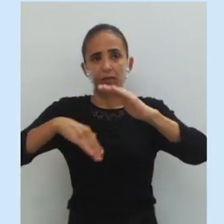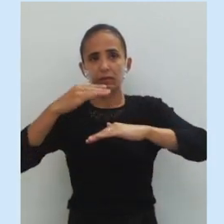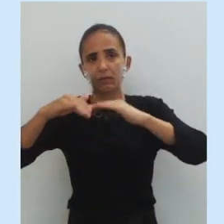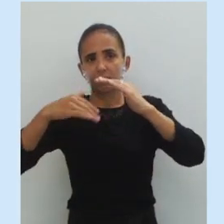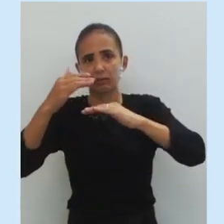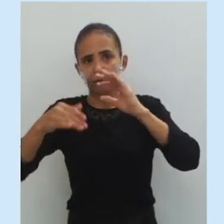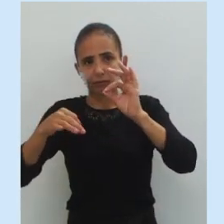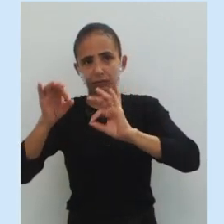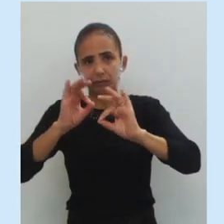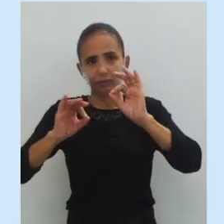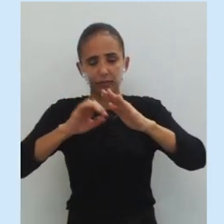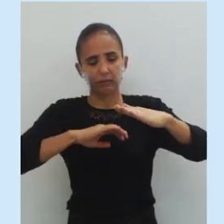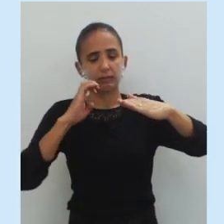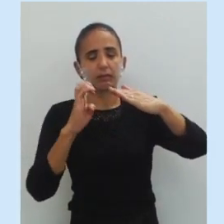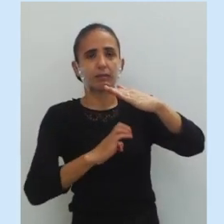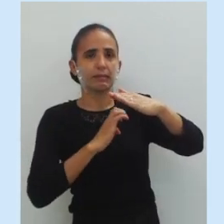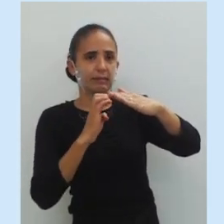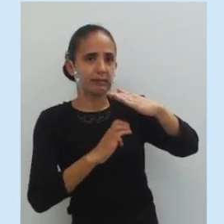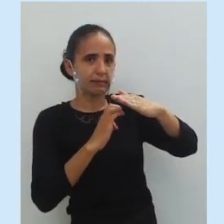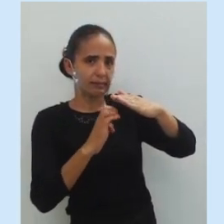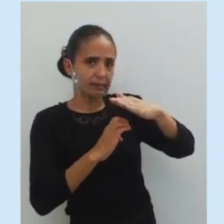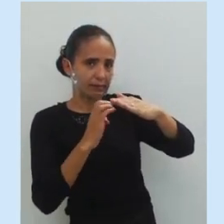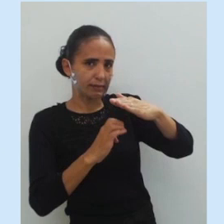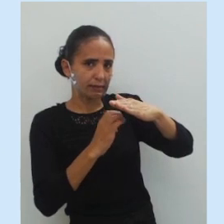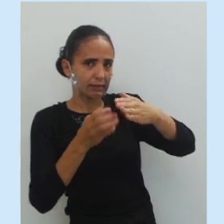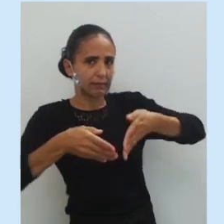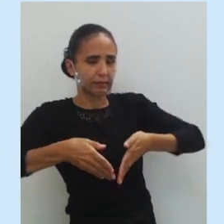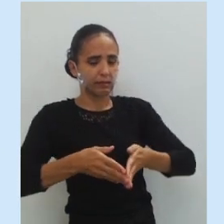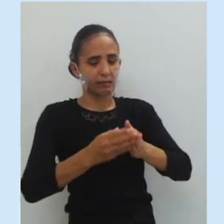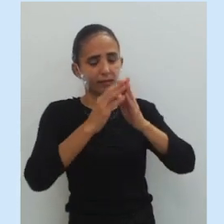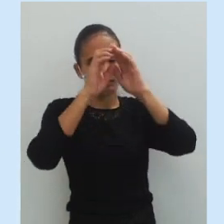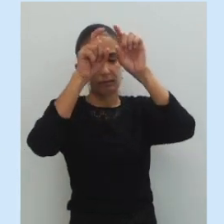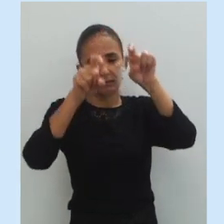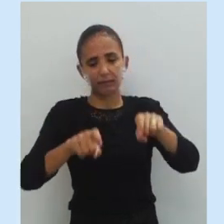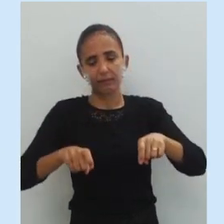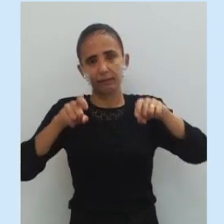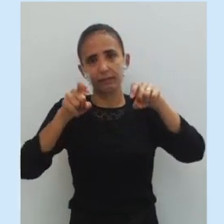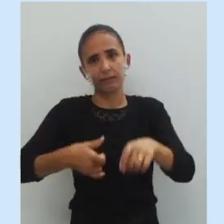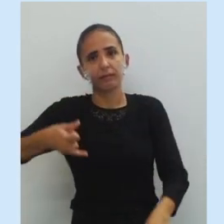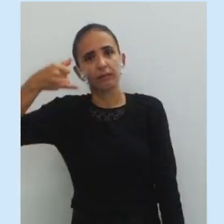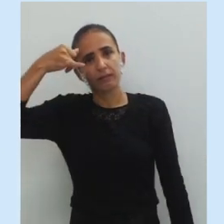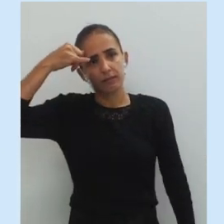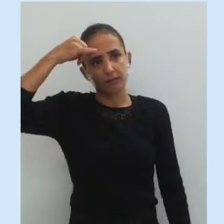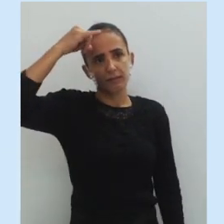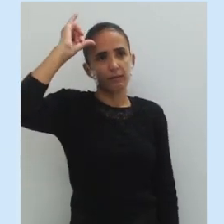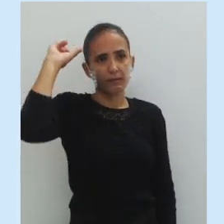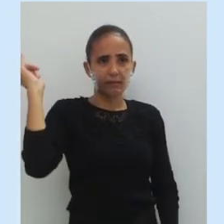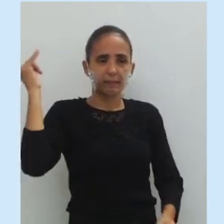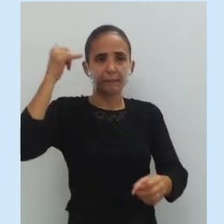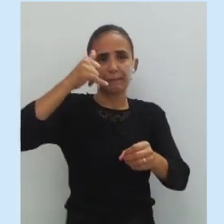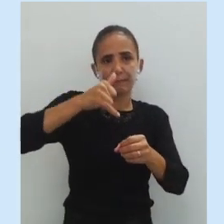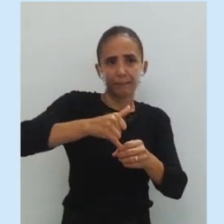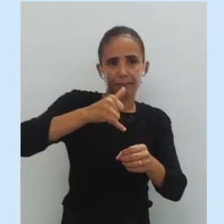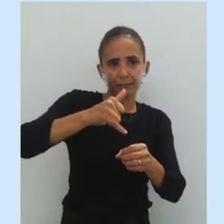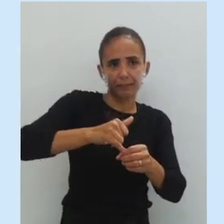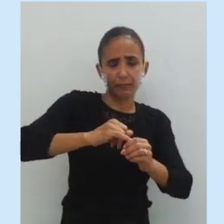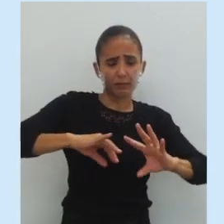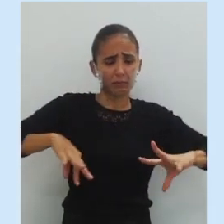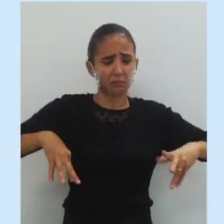civil, industrial, naval, agroindústria, biodiesel,